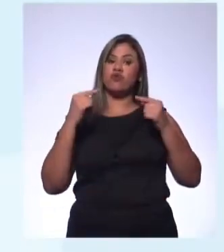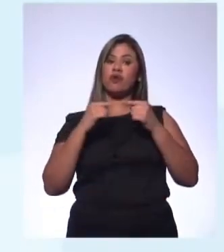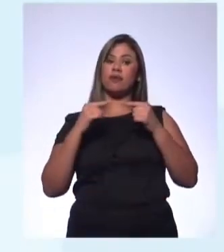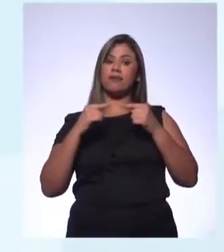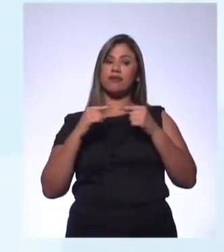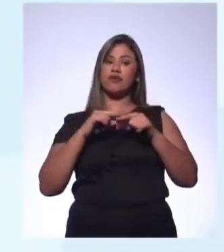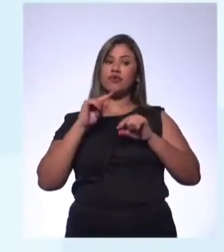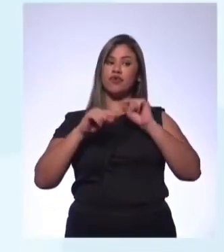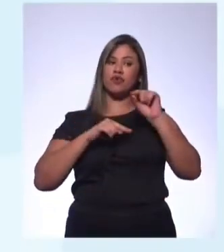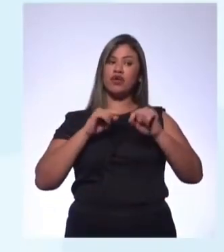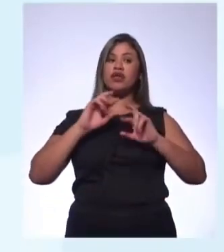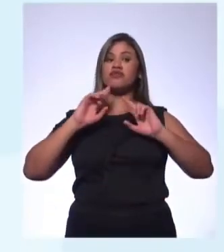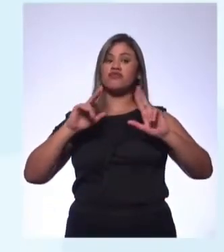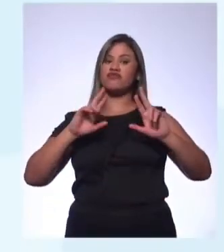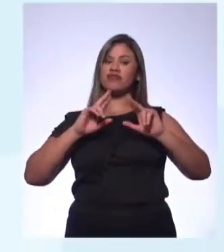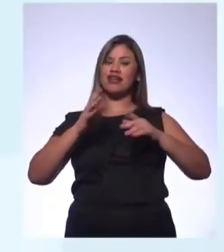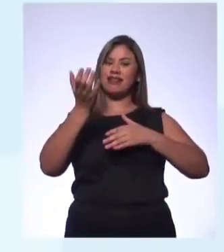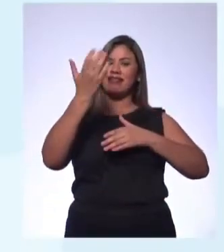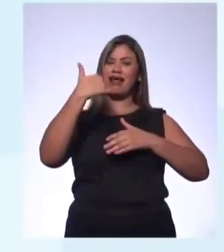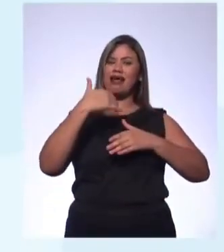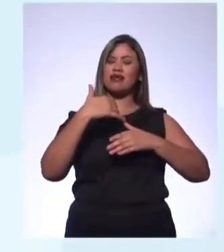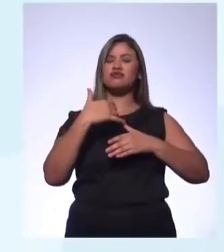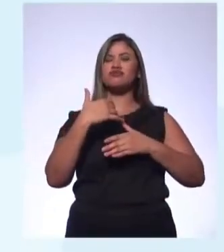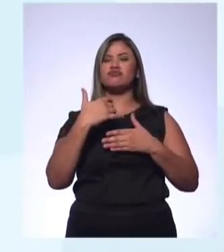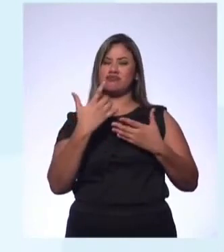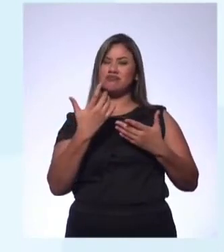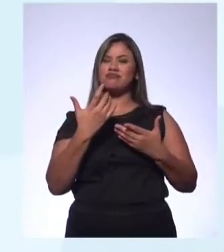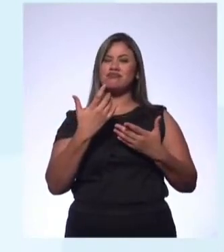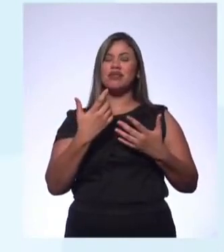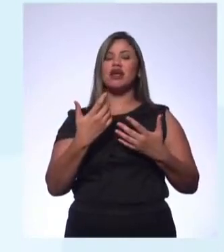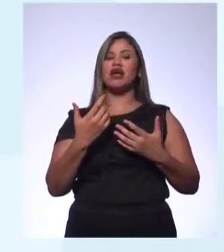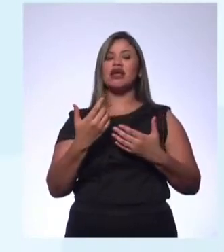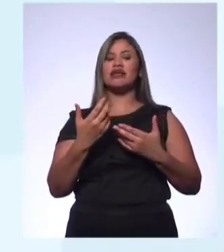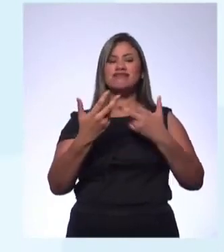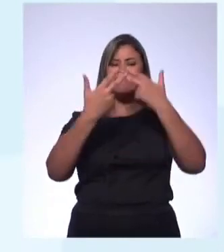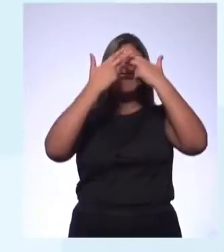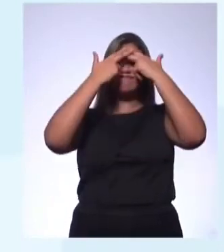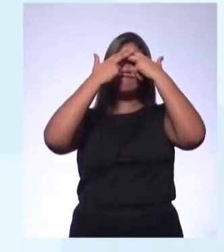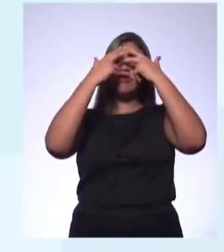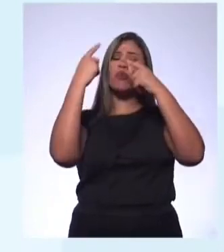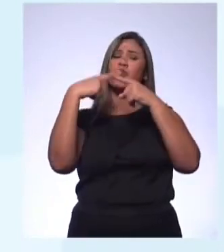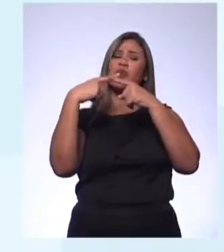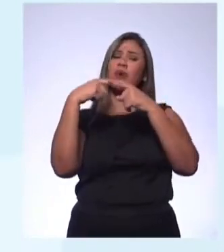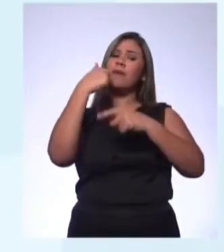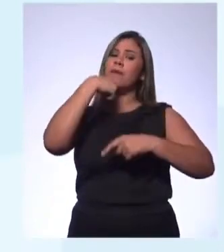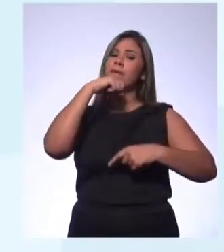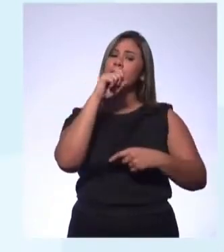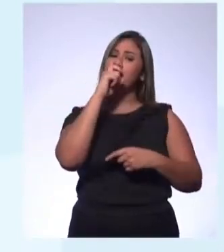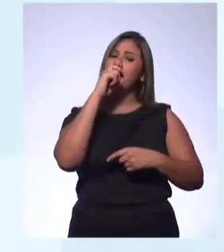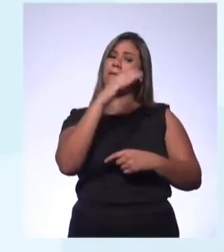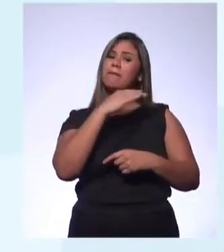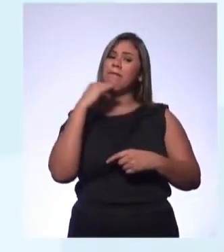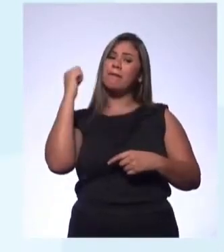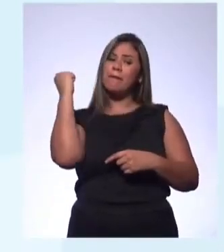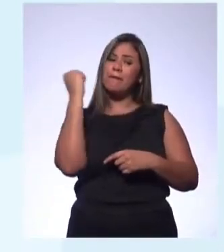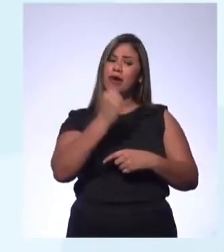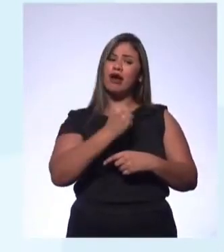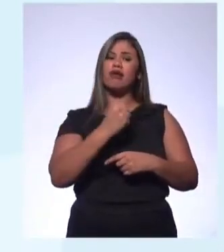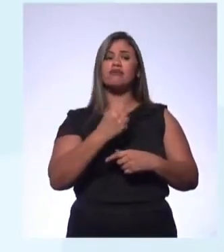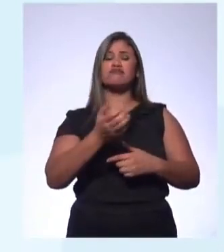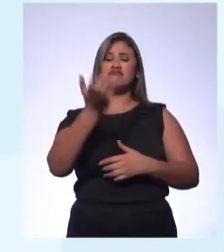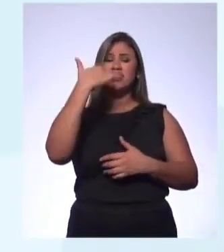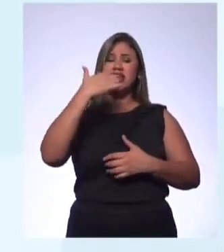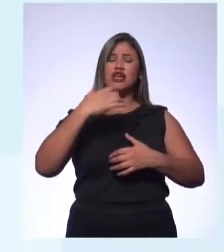mais subjetiva. Olha, traumatizado, estou falando do interior da personagem. Traumatizado com o assassinato dos pais, um forte senso